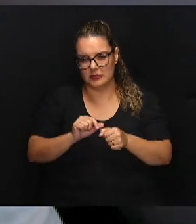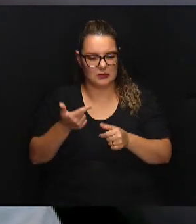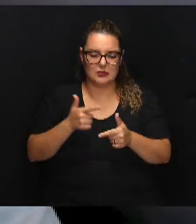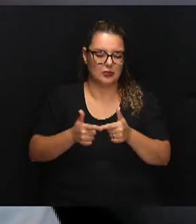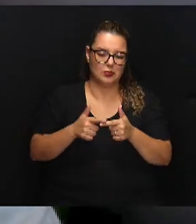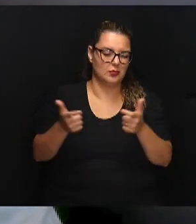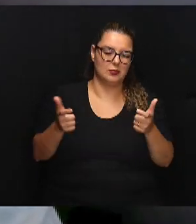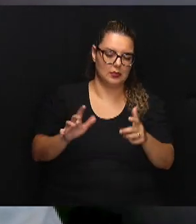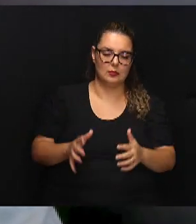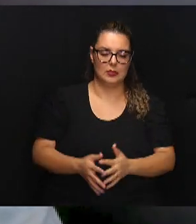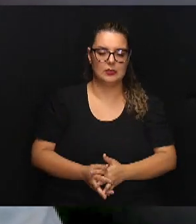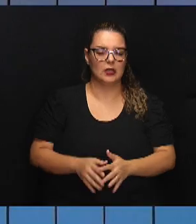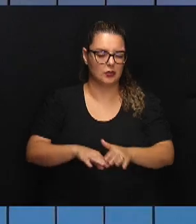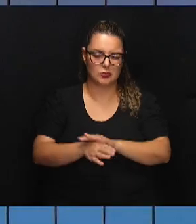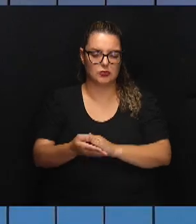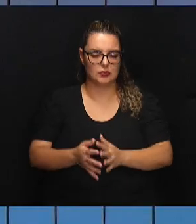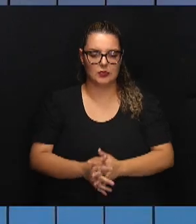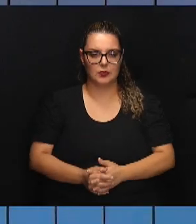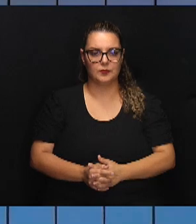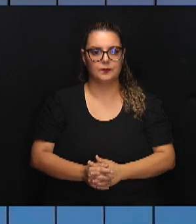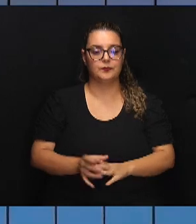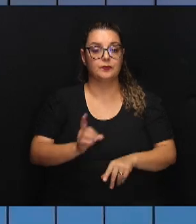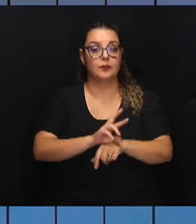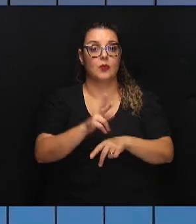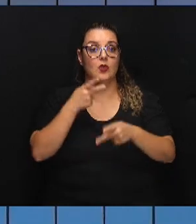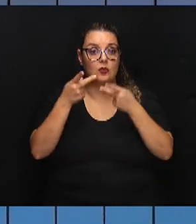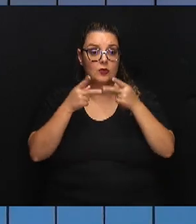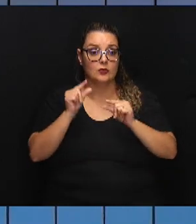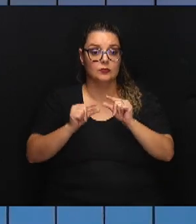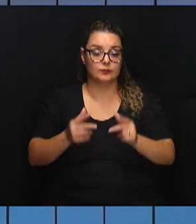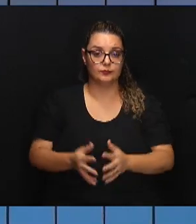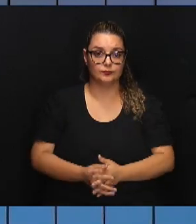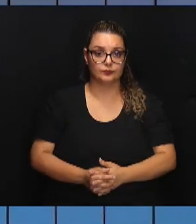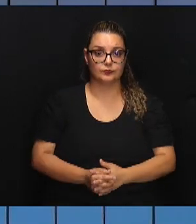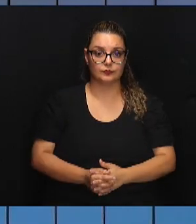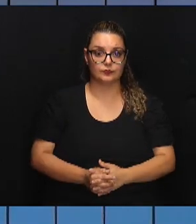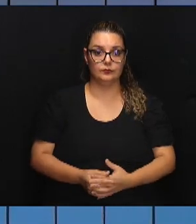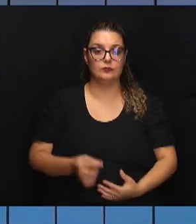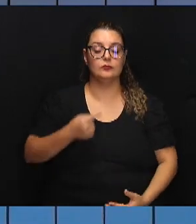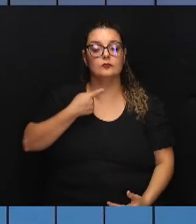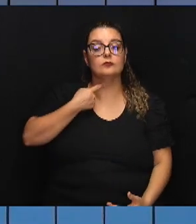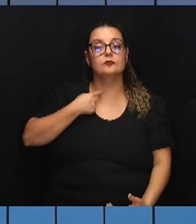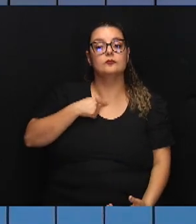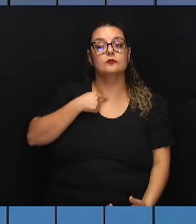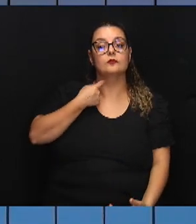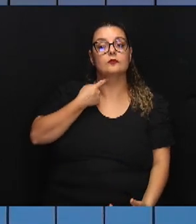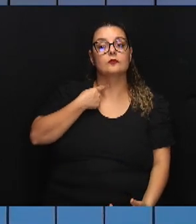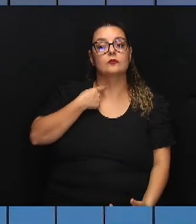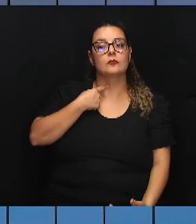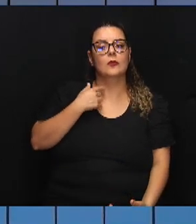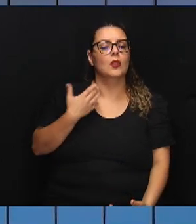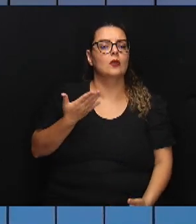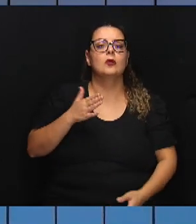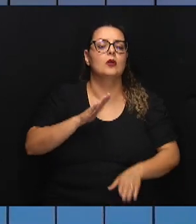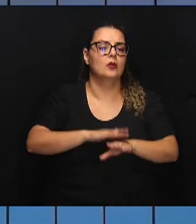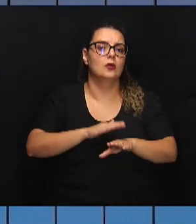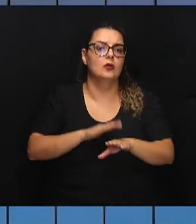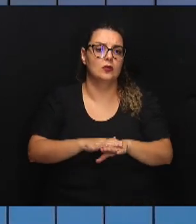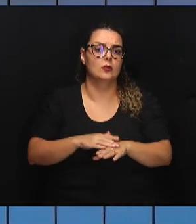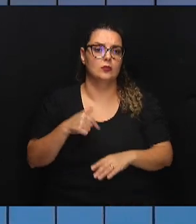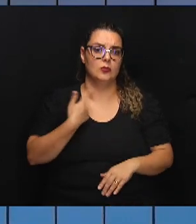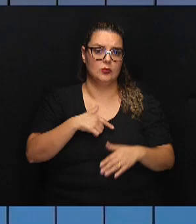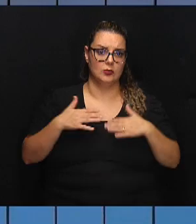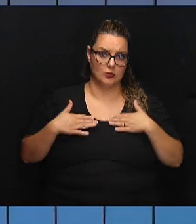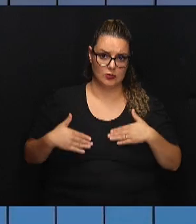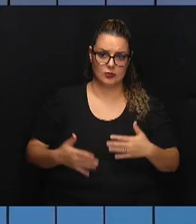problemas. Doutora, agora a gente vai falar um pouquinho sobre a garganta. Qual que é a função dela para Uhum. o nosso